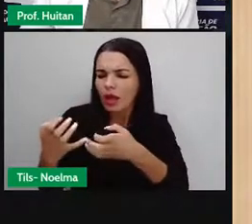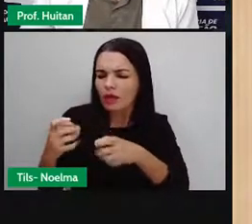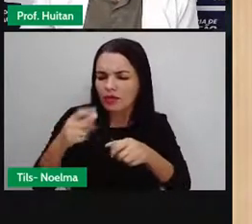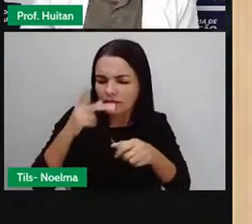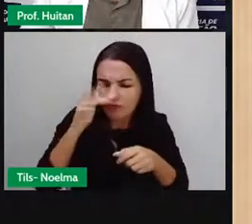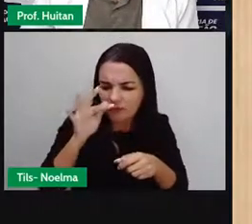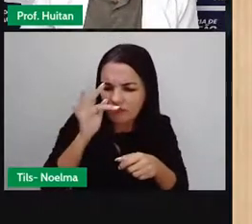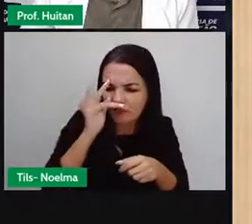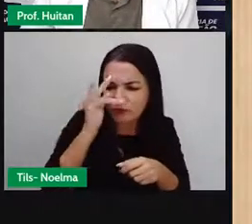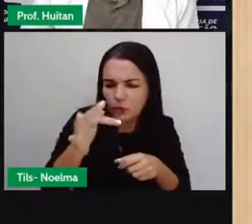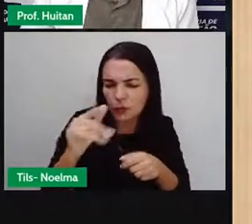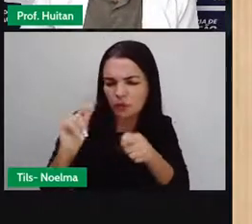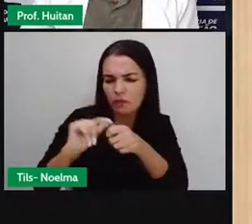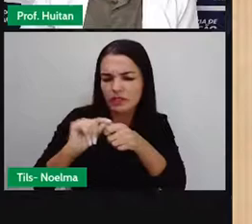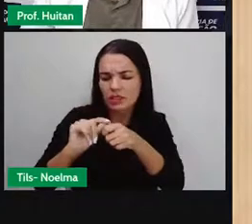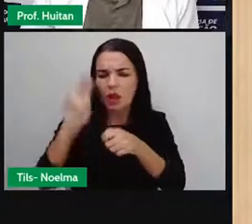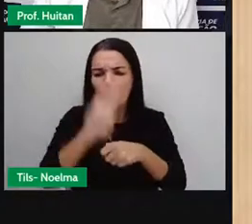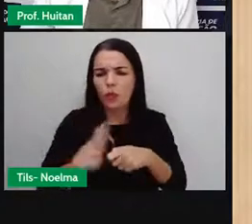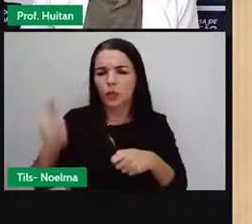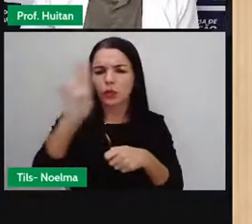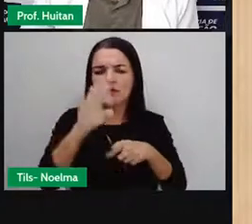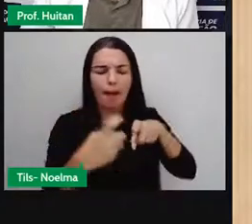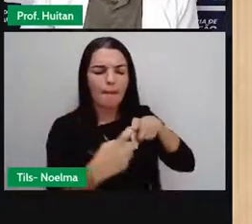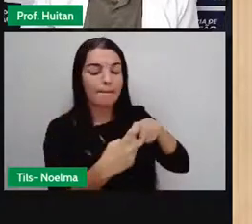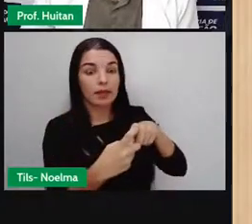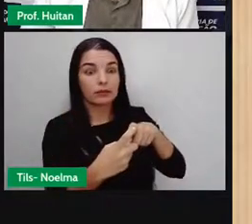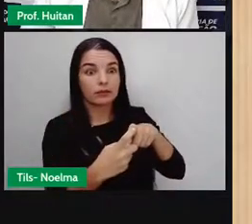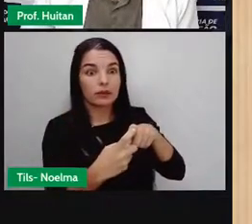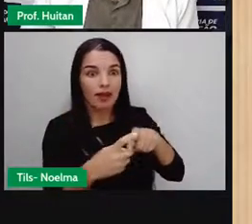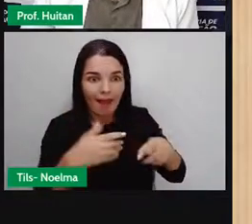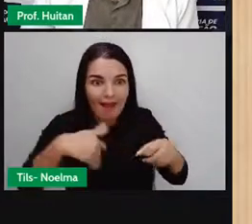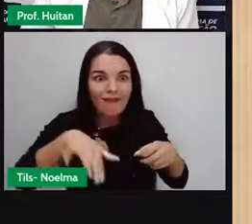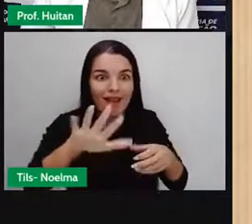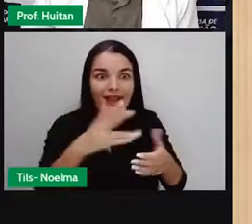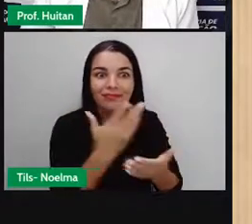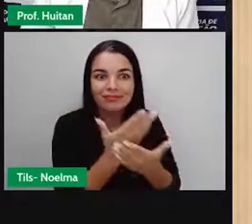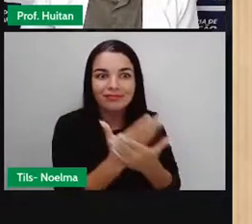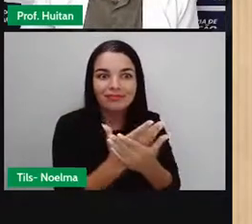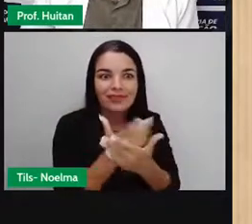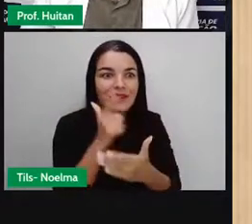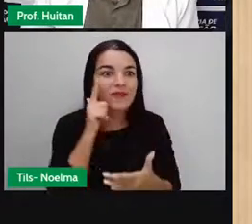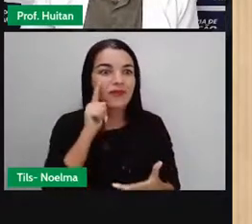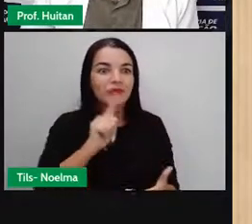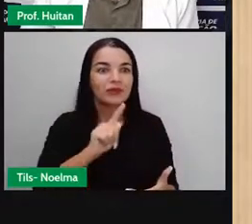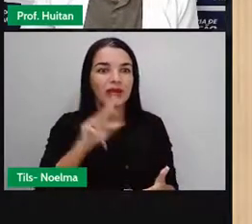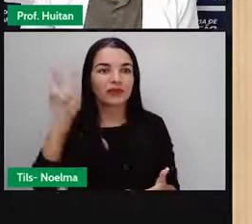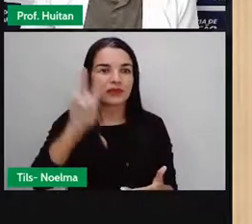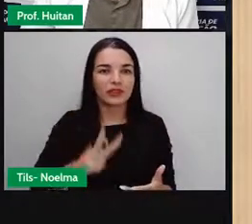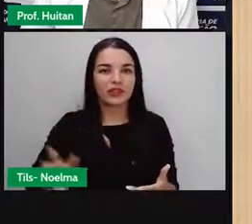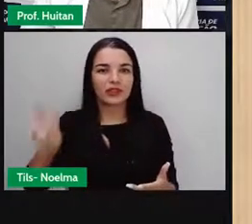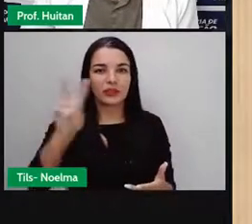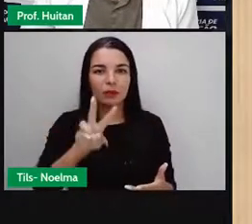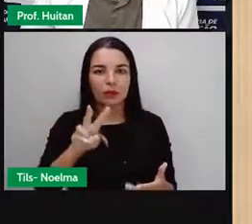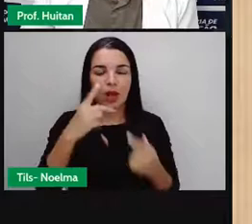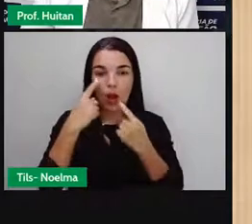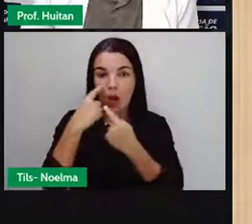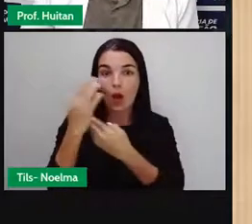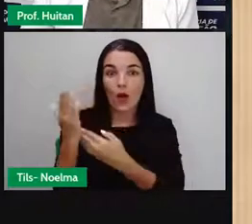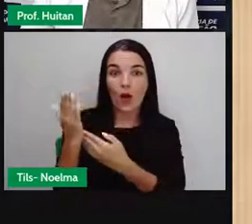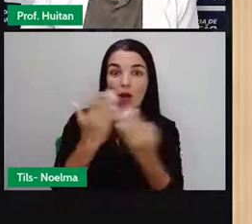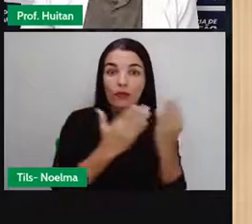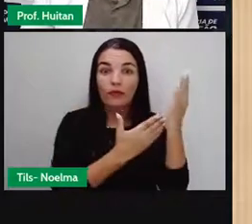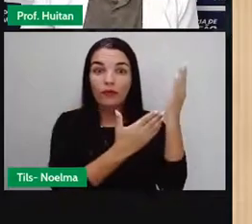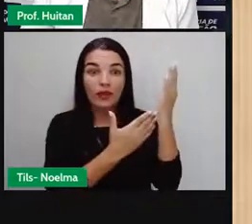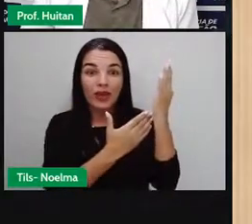mas muita vontade, ele conseguiu passar no vestibular. A conquista do Joel encheu de orgulho os colegas